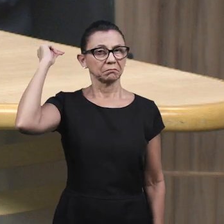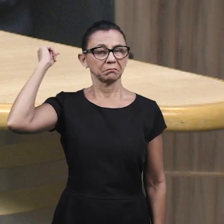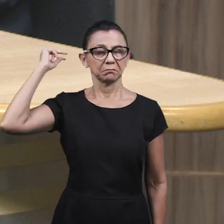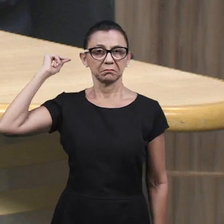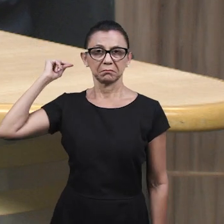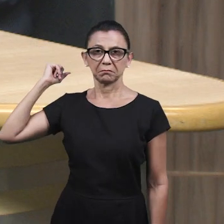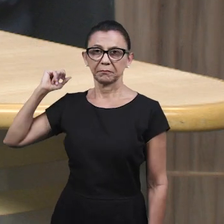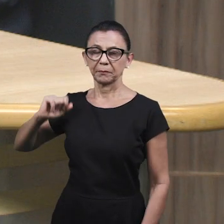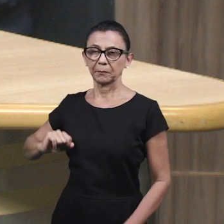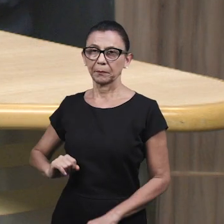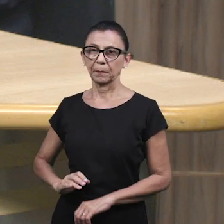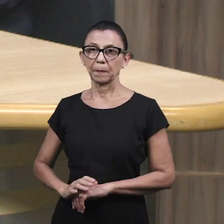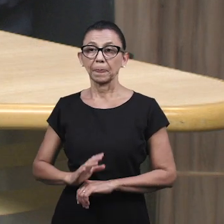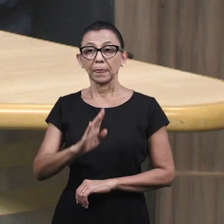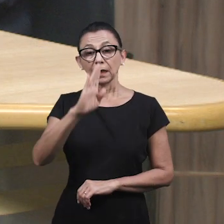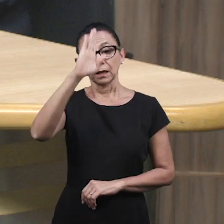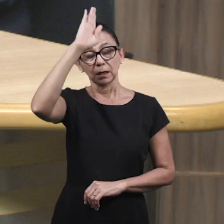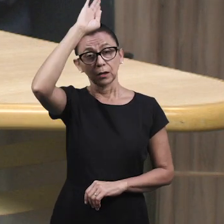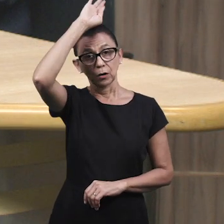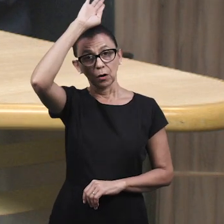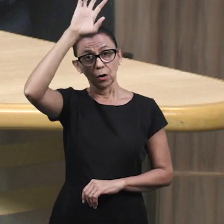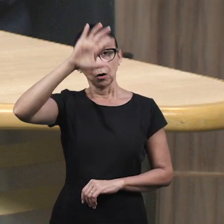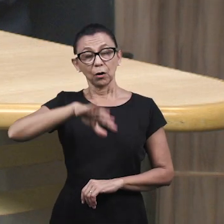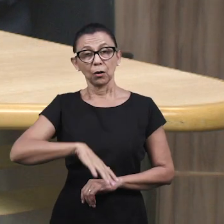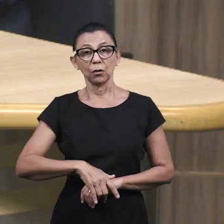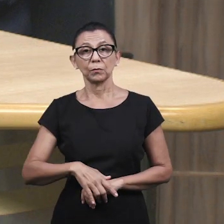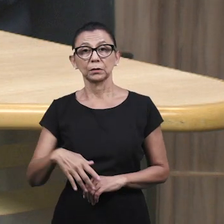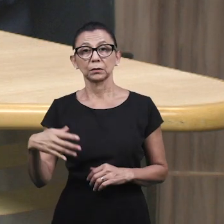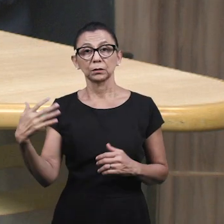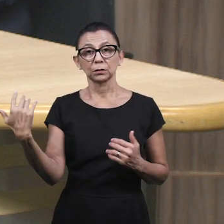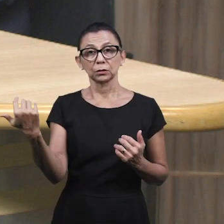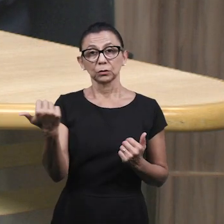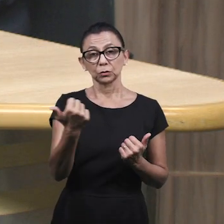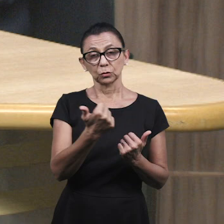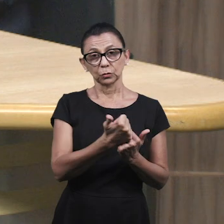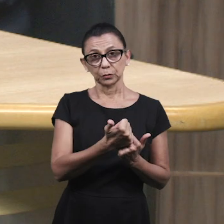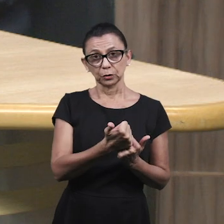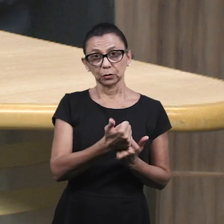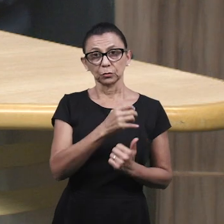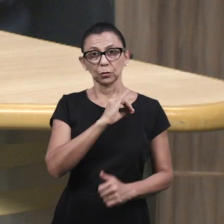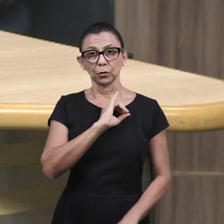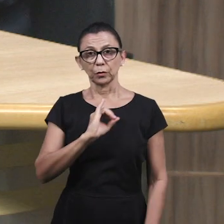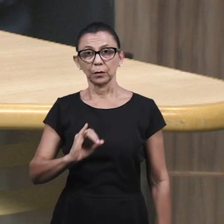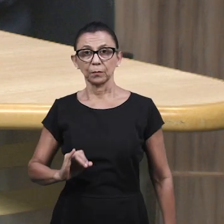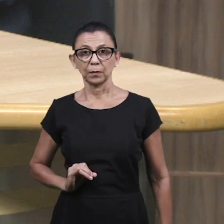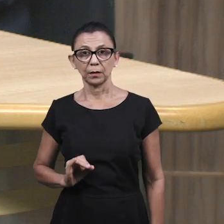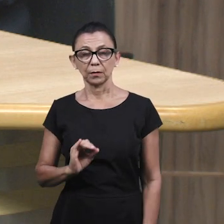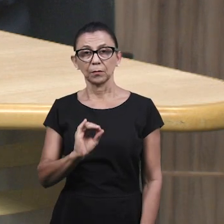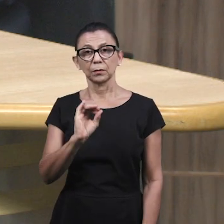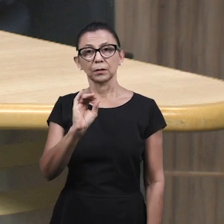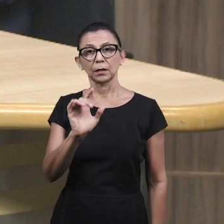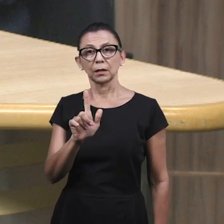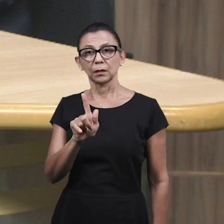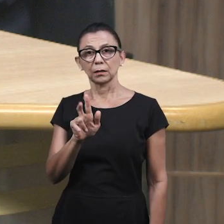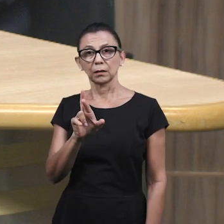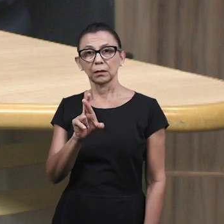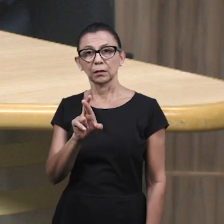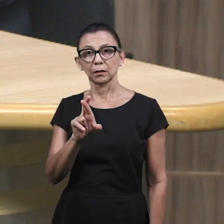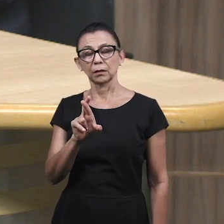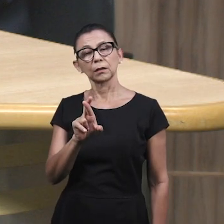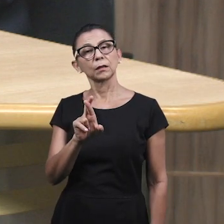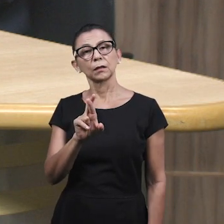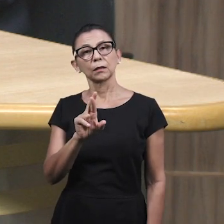Império Romano, ele substitui o Império Greco-Macedônico. Então a cultura helenística continua,